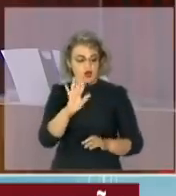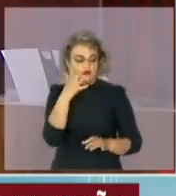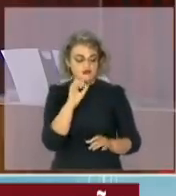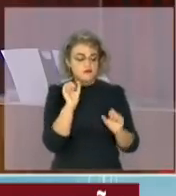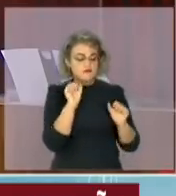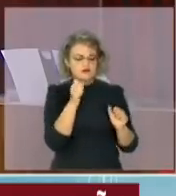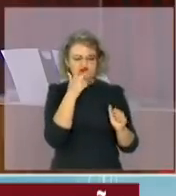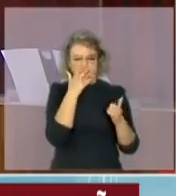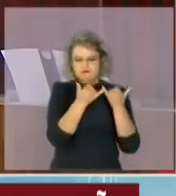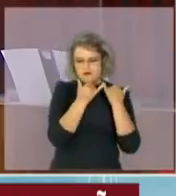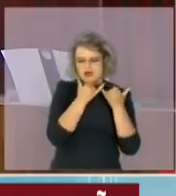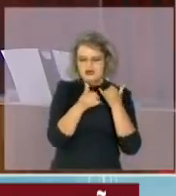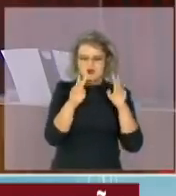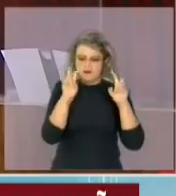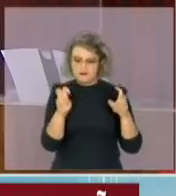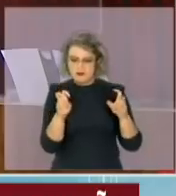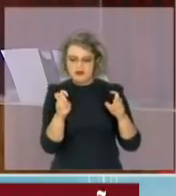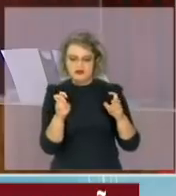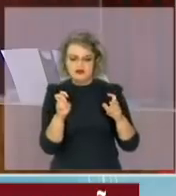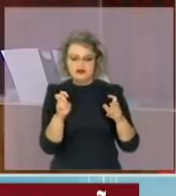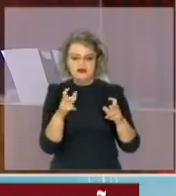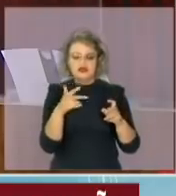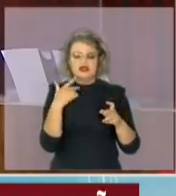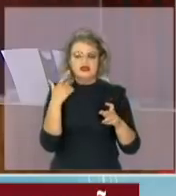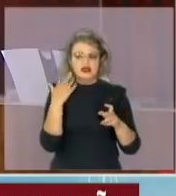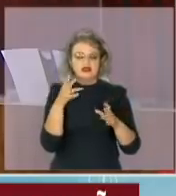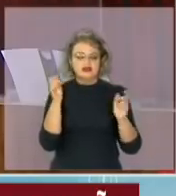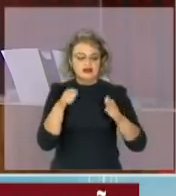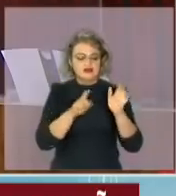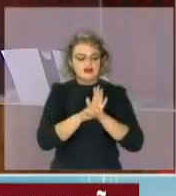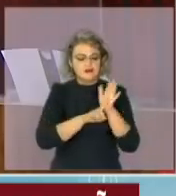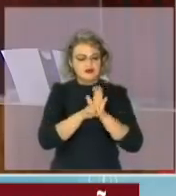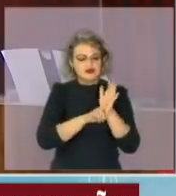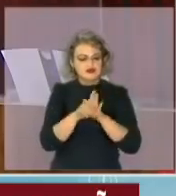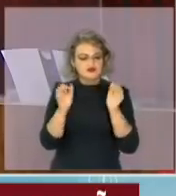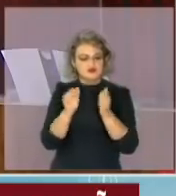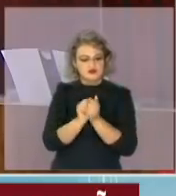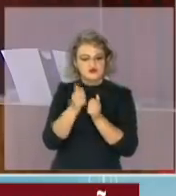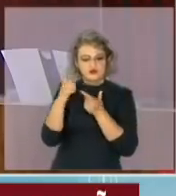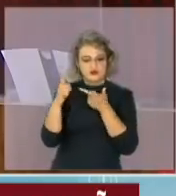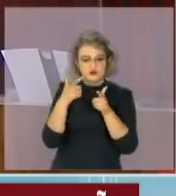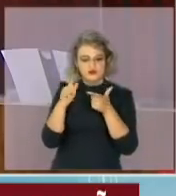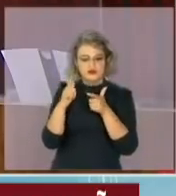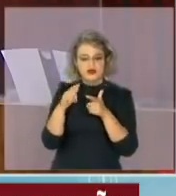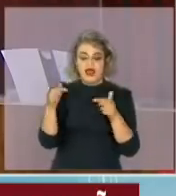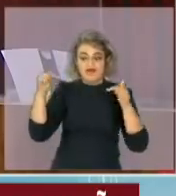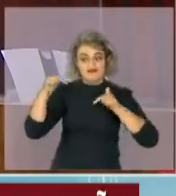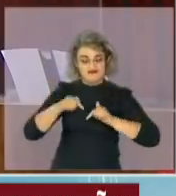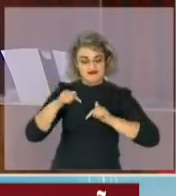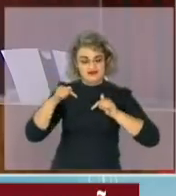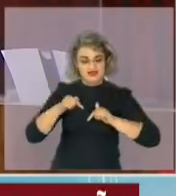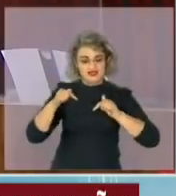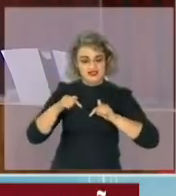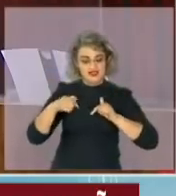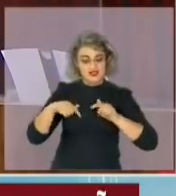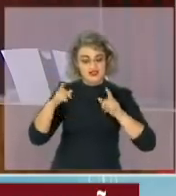Luiz Edson Fachin, e agora com a maioria já não apoiando a cassação da chapa Bolsonaro Mourão, o debate fica para saber